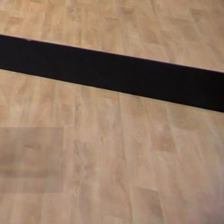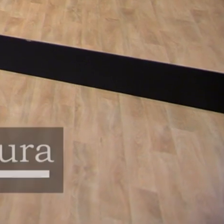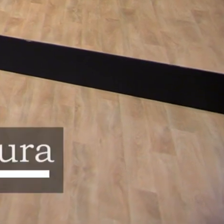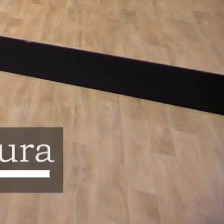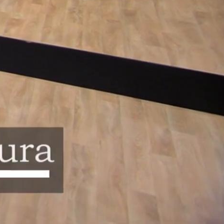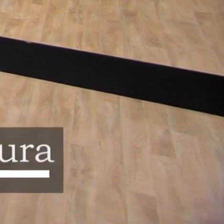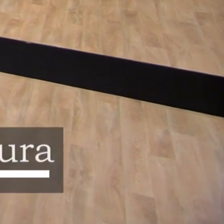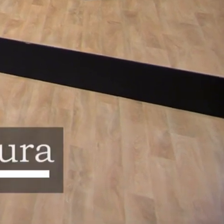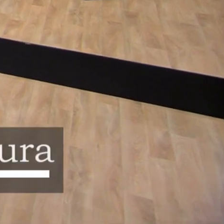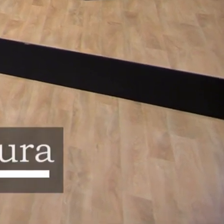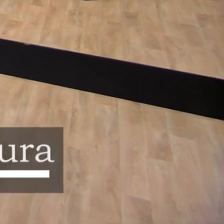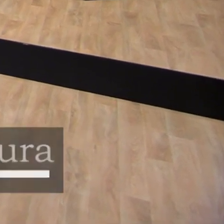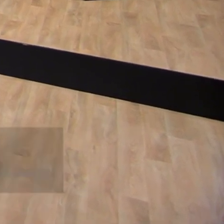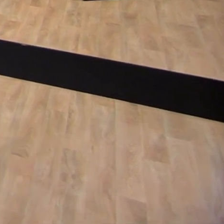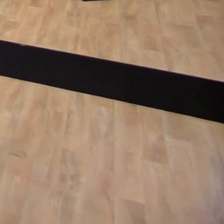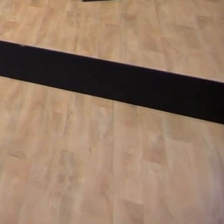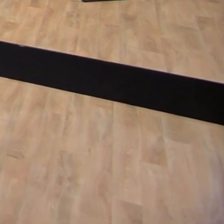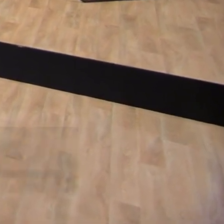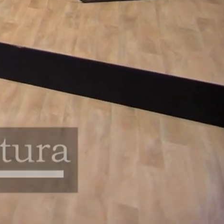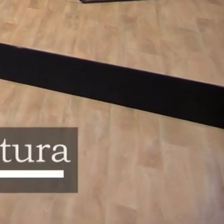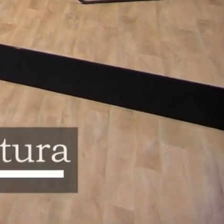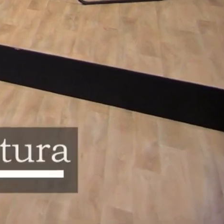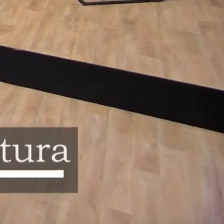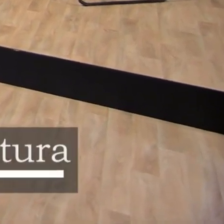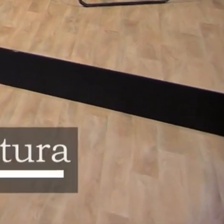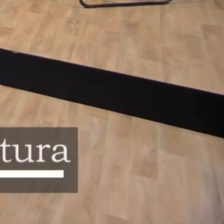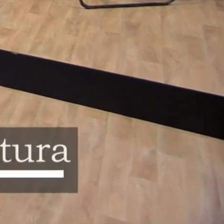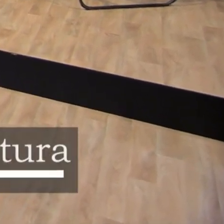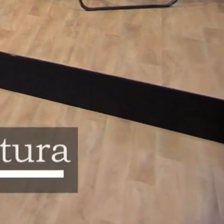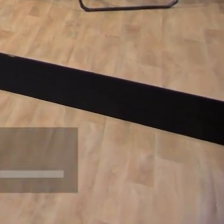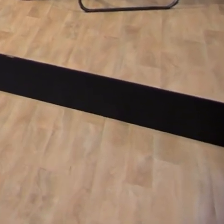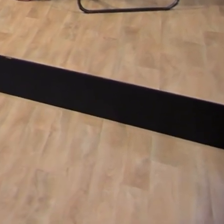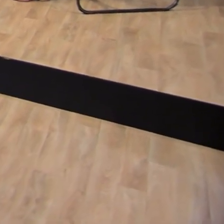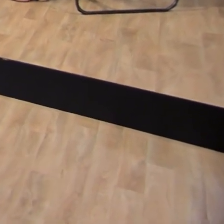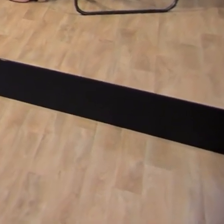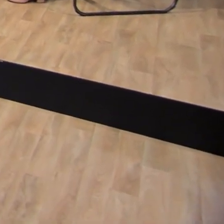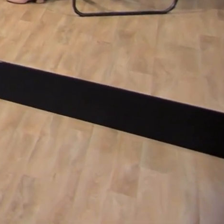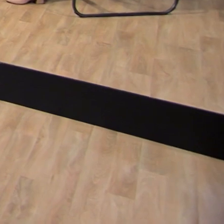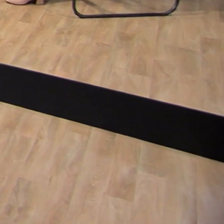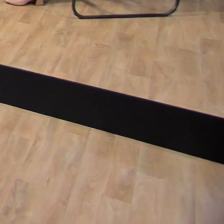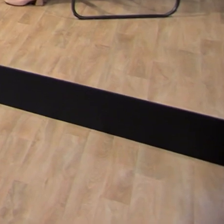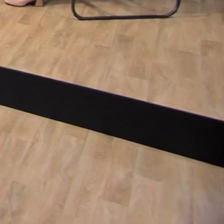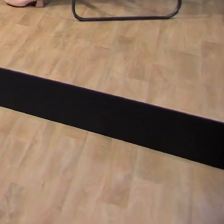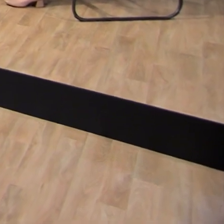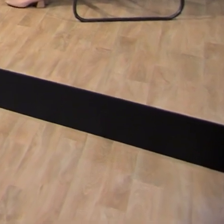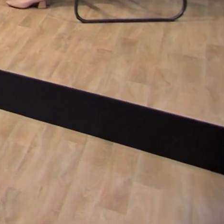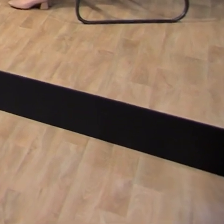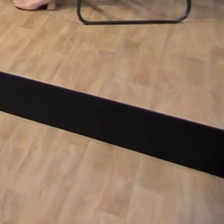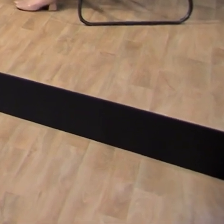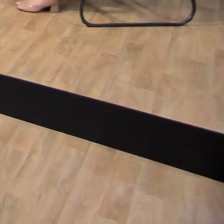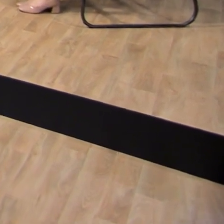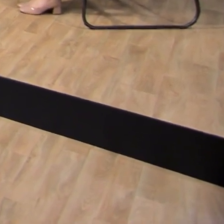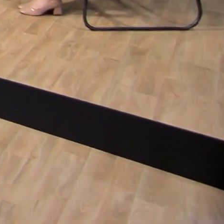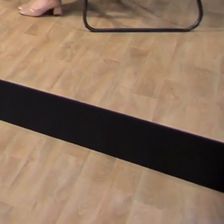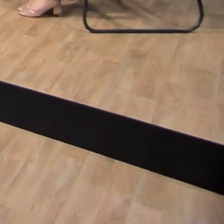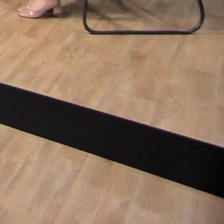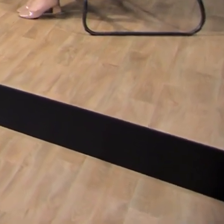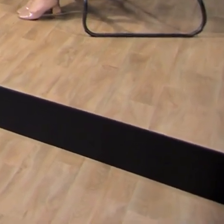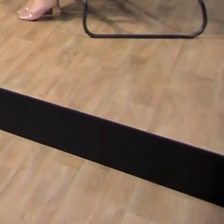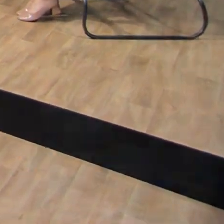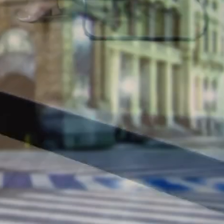em vários lugares, né? E tentamos achar os pontos onde podemos atender essa população sem colocar em